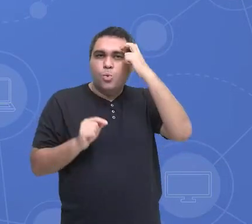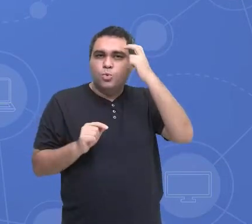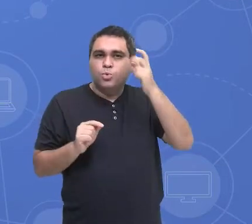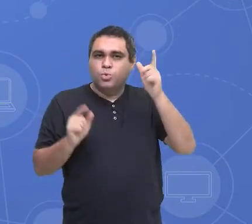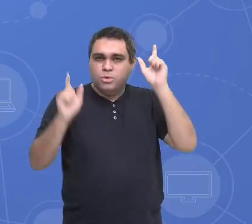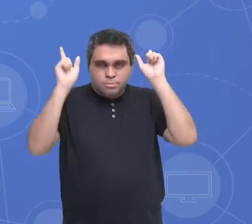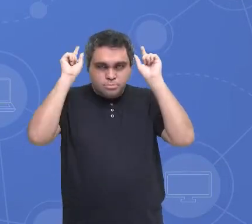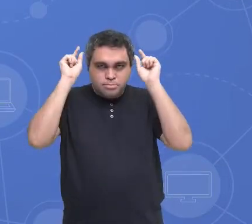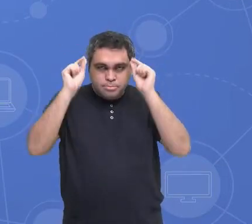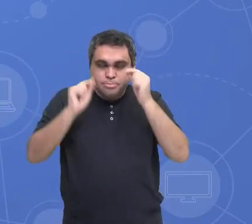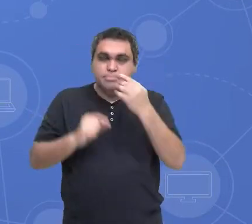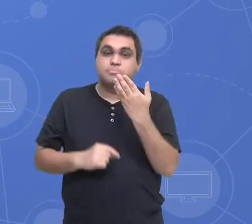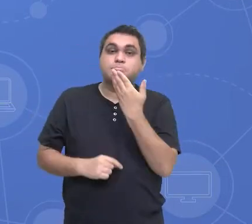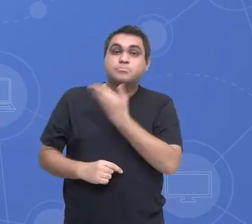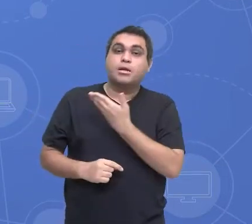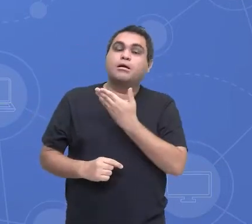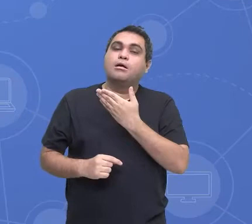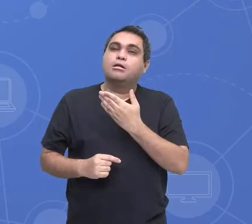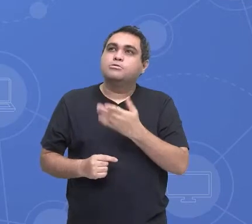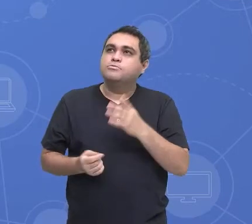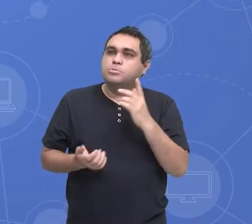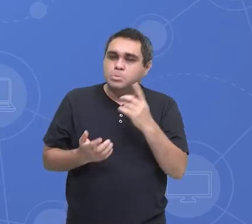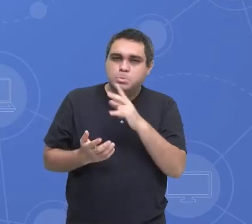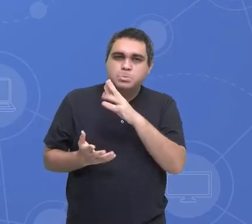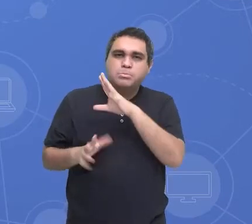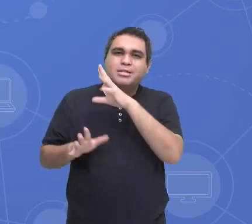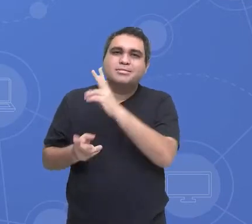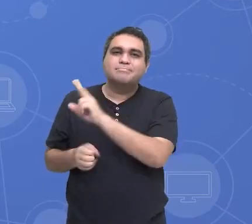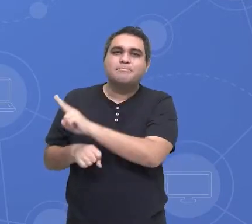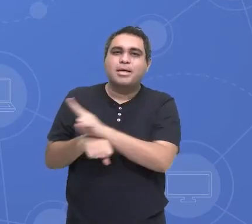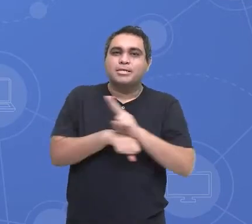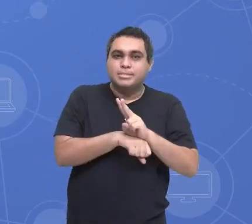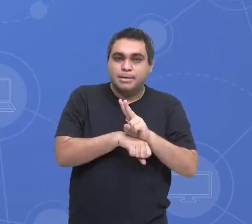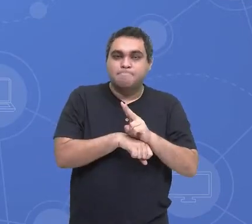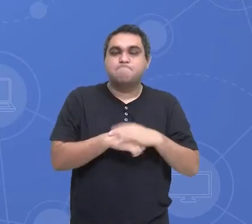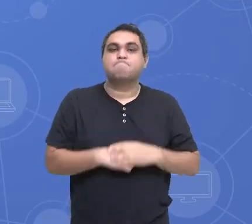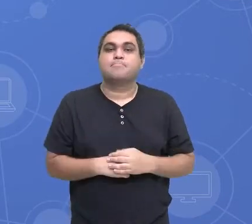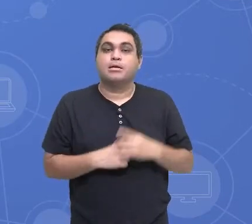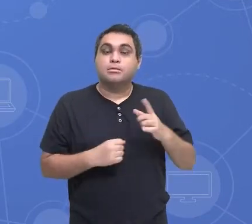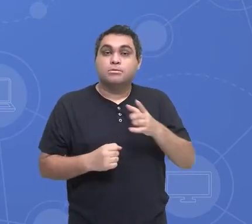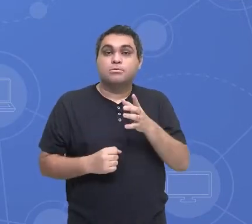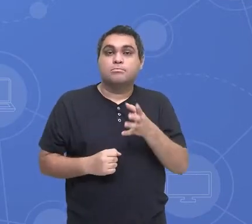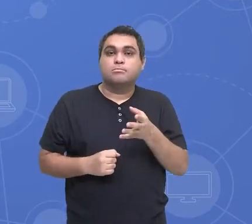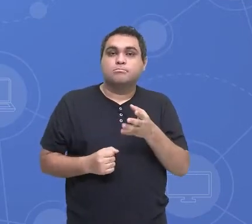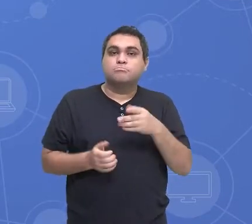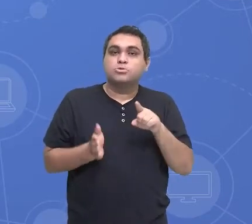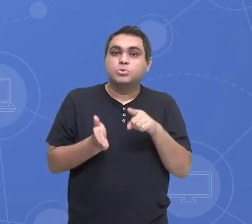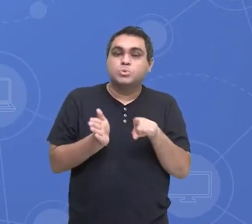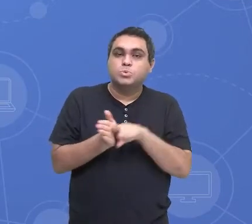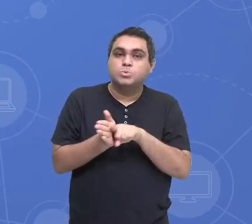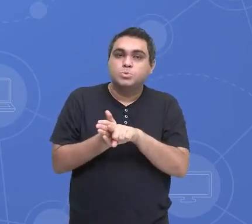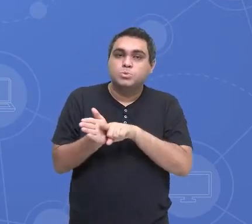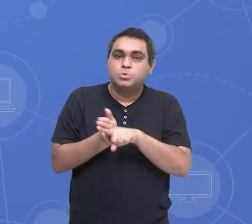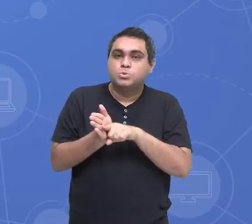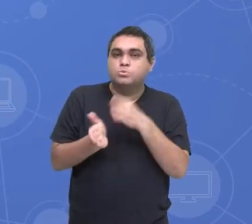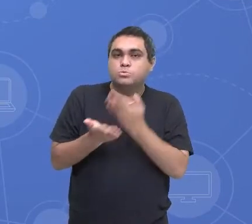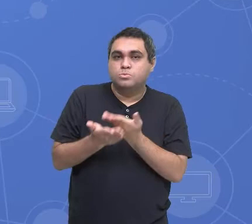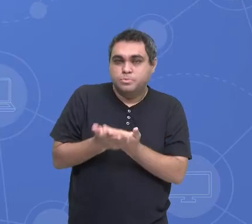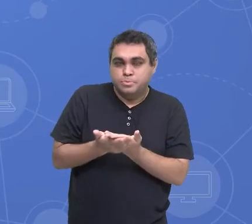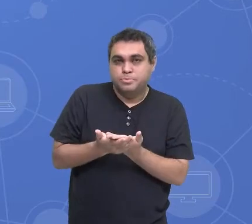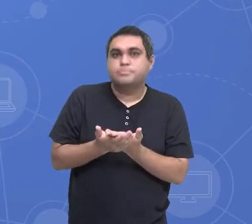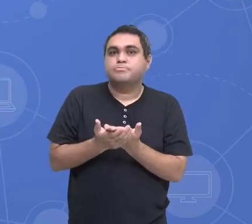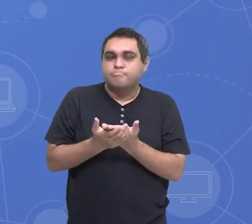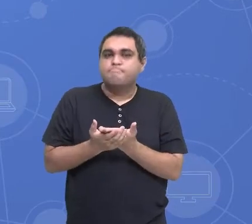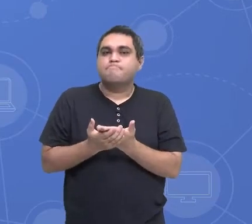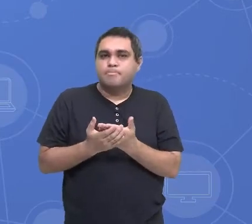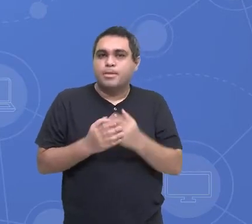da igreja, da nobreza, e vão acumular esse conhecimento. Então, a partir desse conhecimento ali, ele